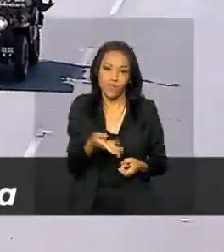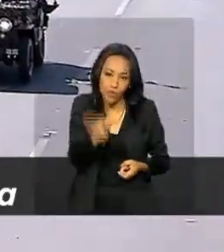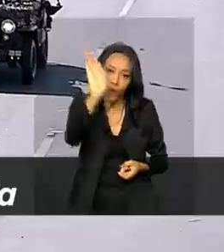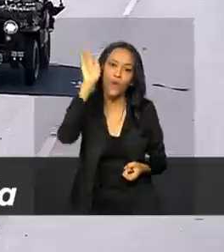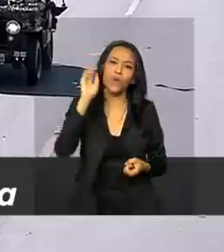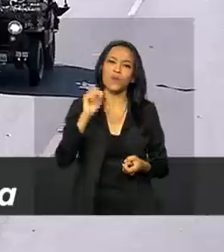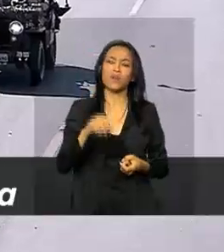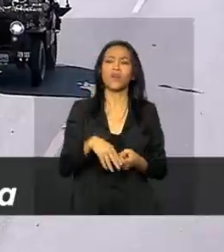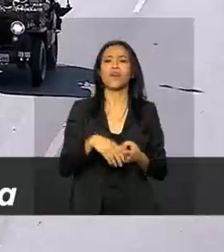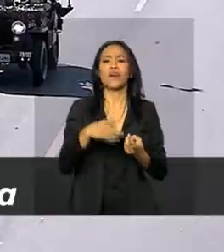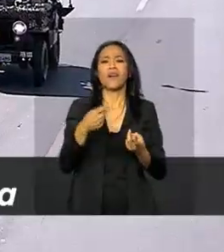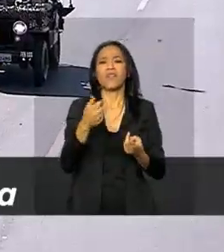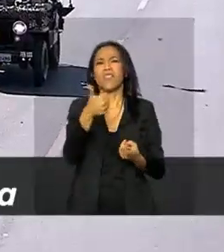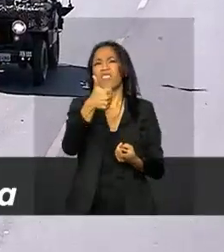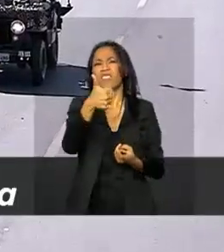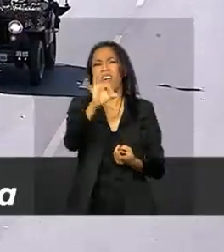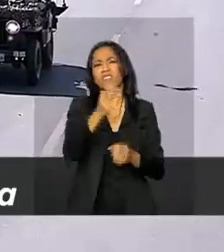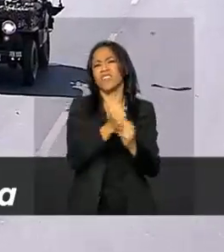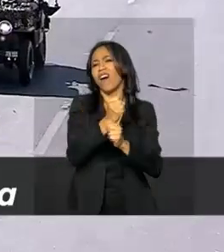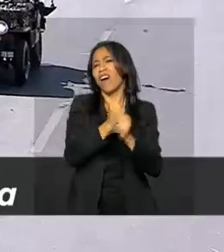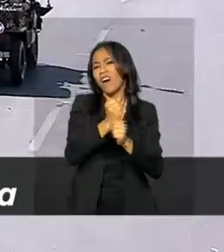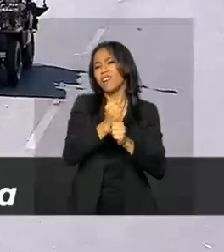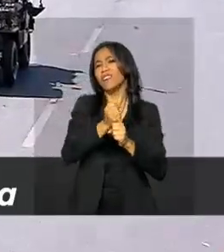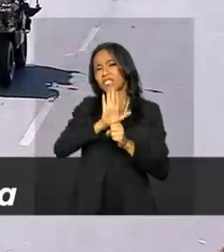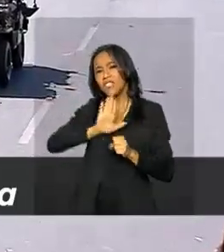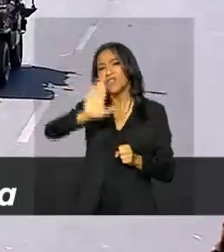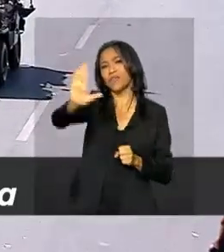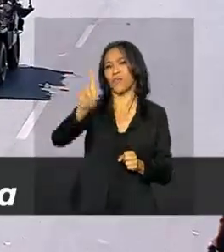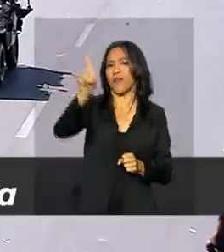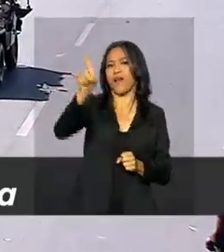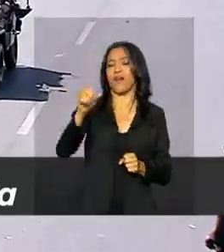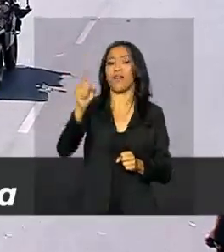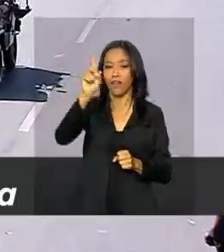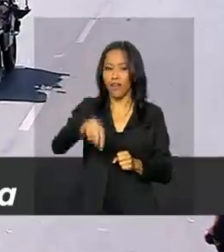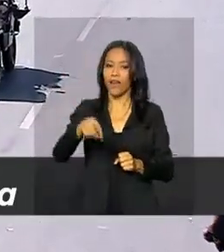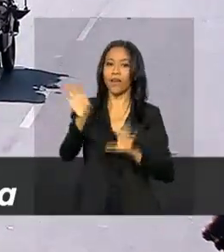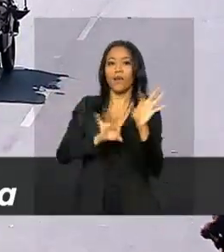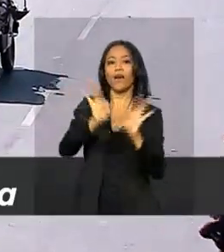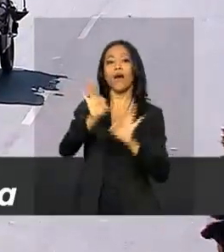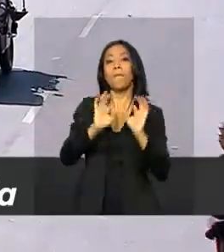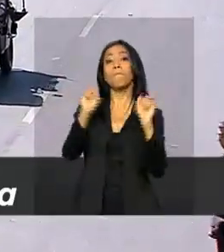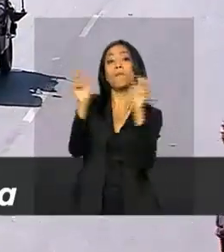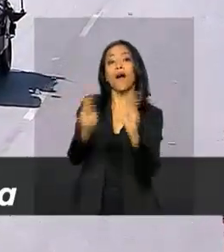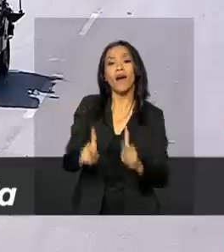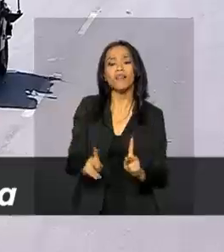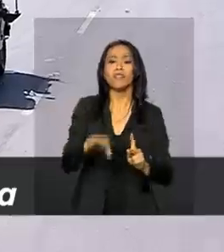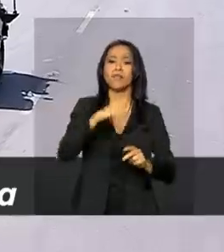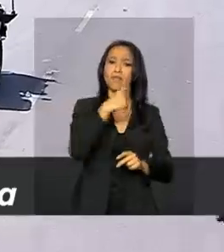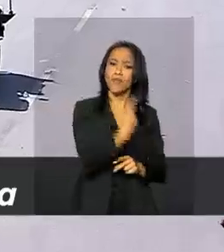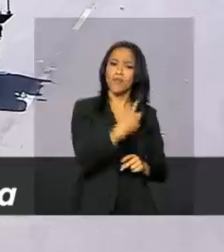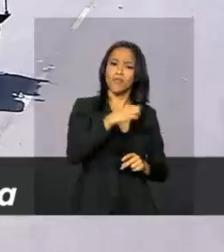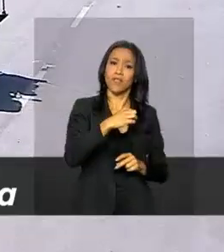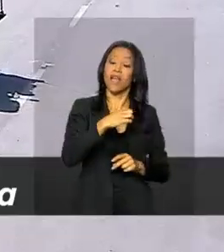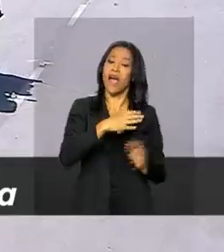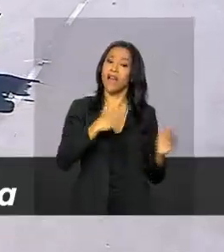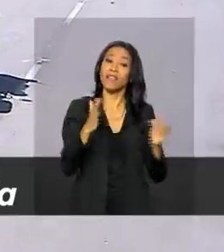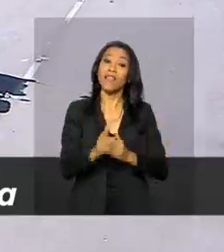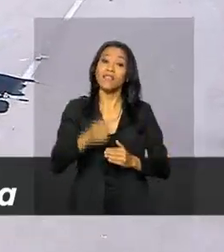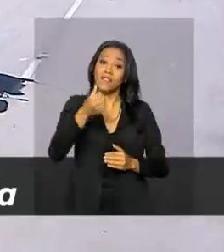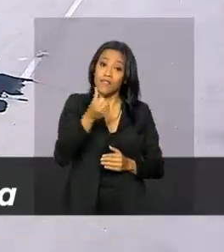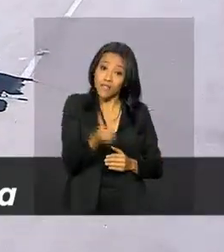Durou 10 anos, foi a primeira e grande missão brasileira de paz de 1957 a